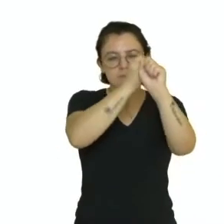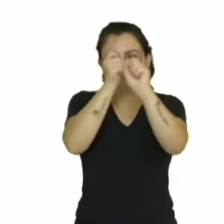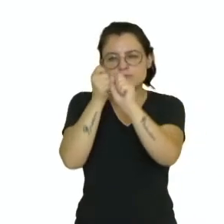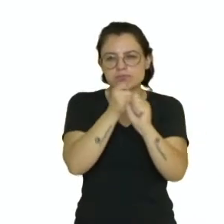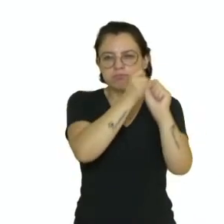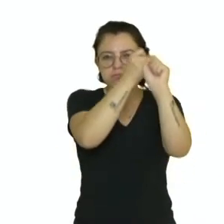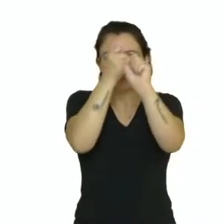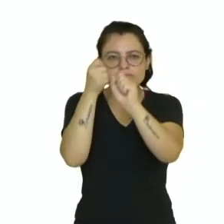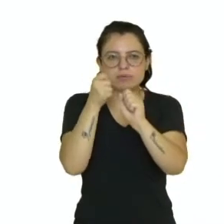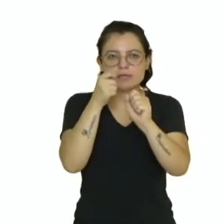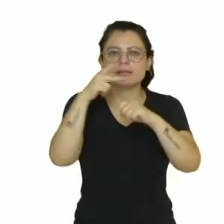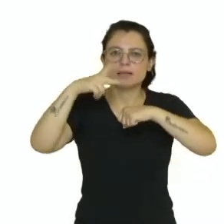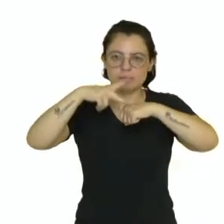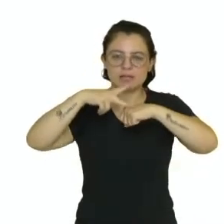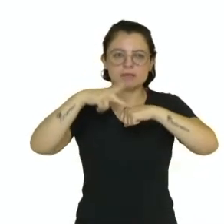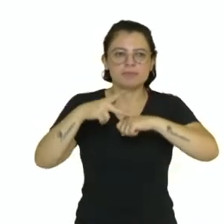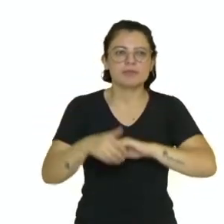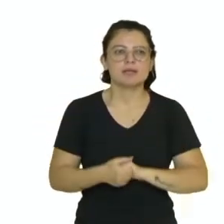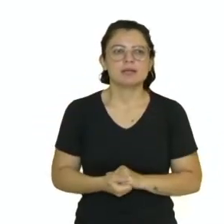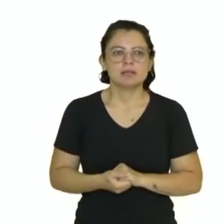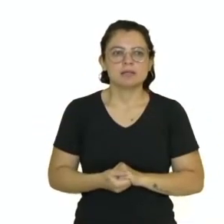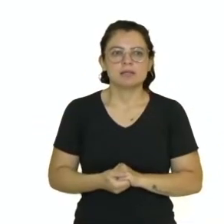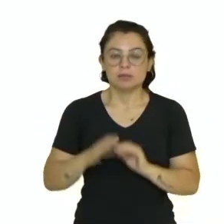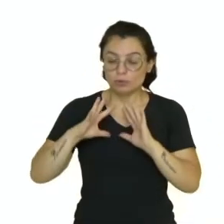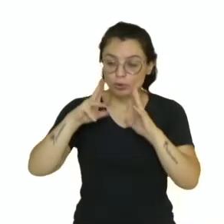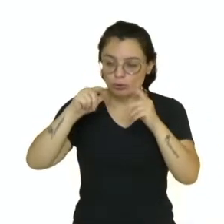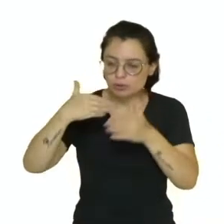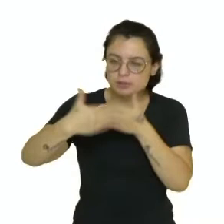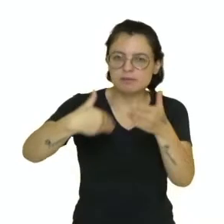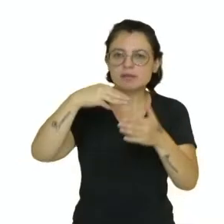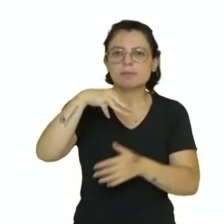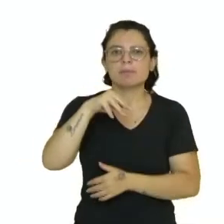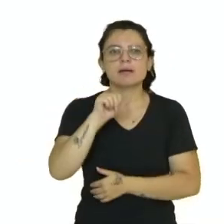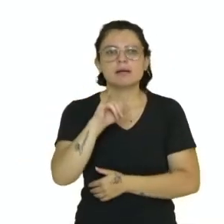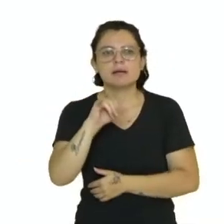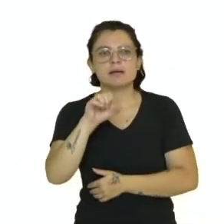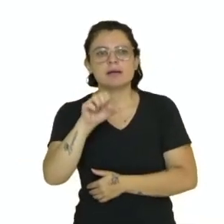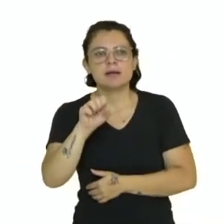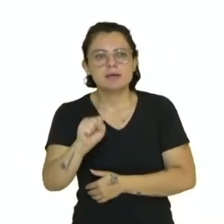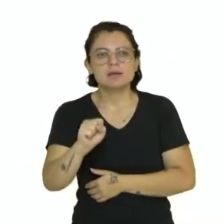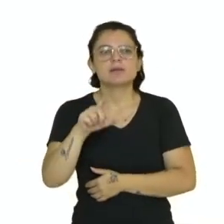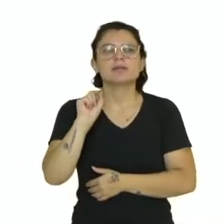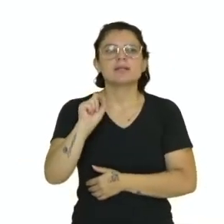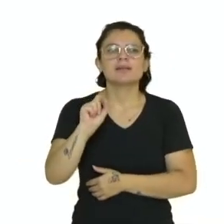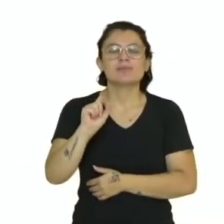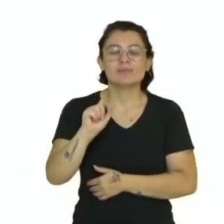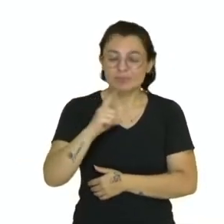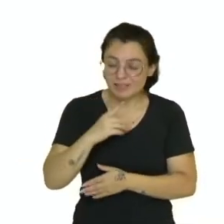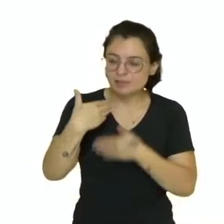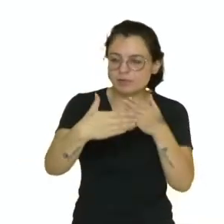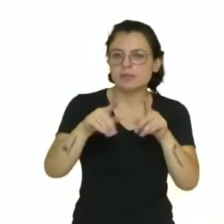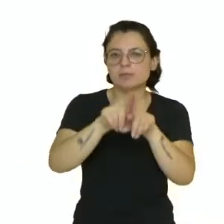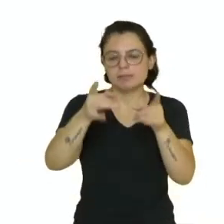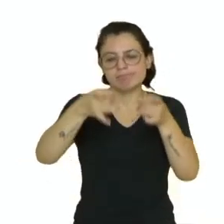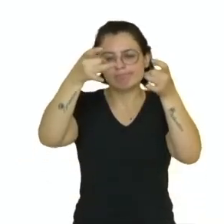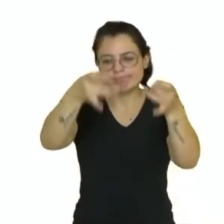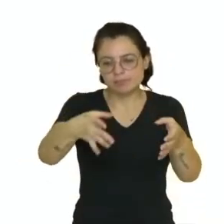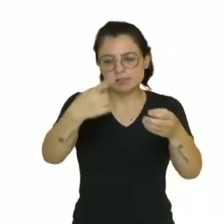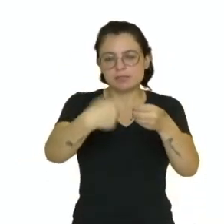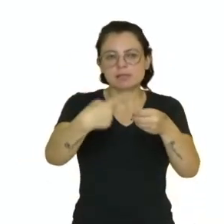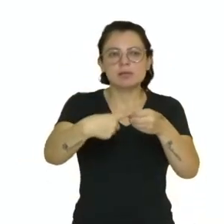verdade na pedra, né? Apesar de todo o desenvolvimento maia, as cidades maias foram abandonadas então por volta